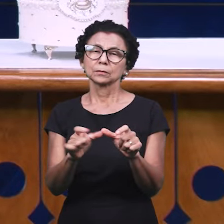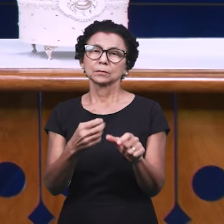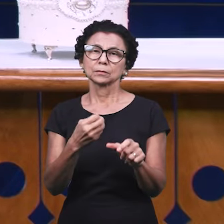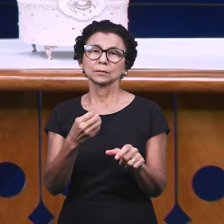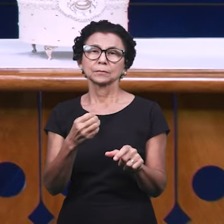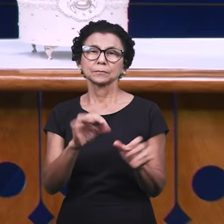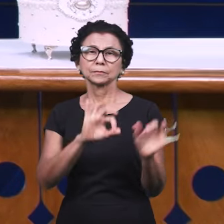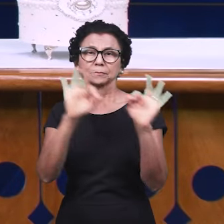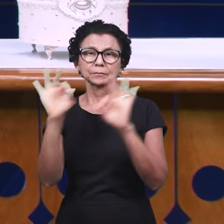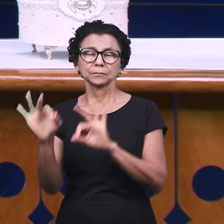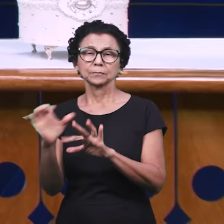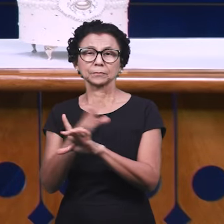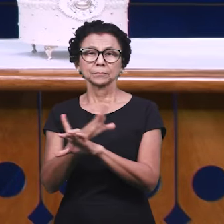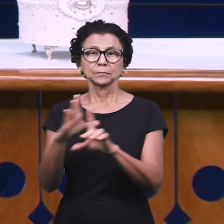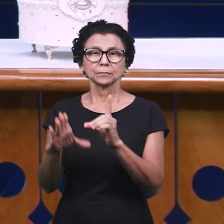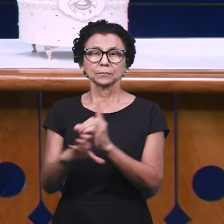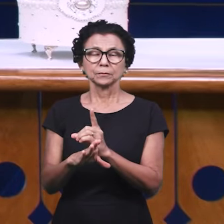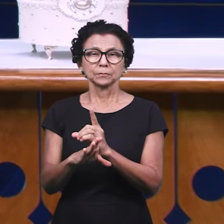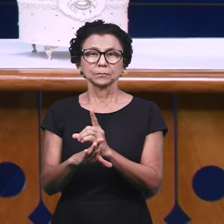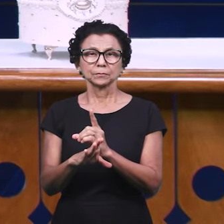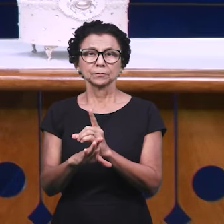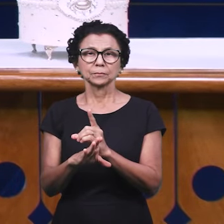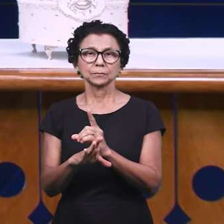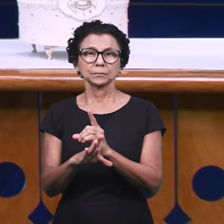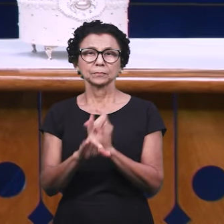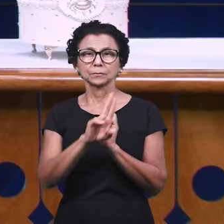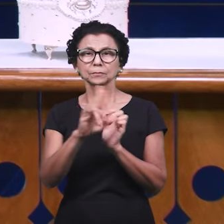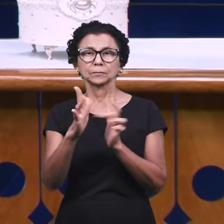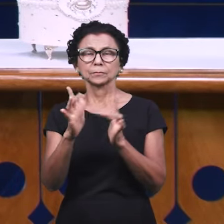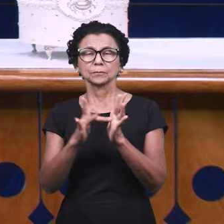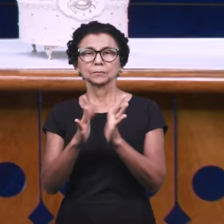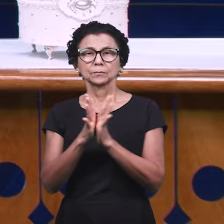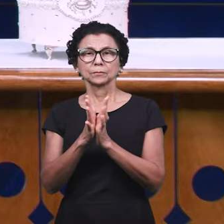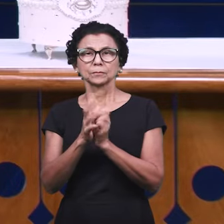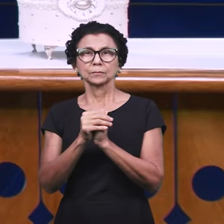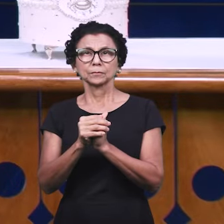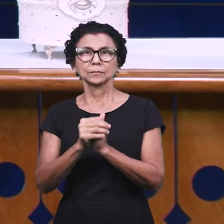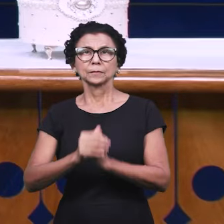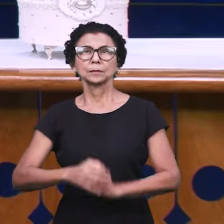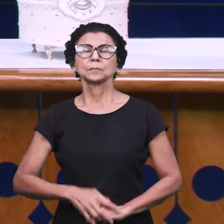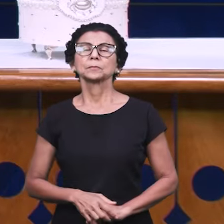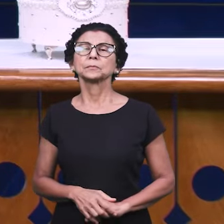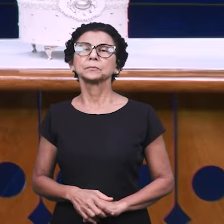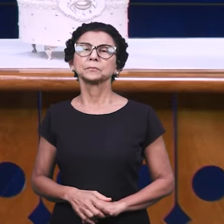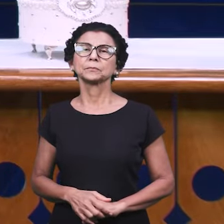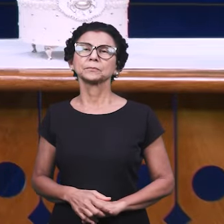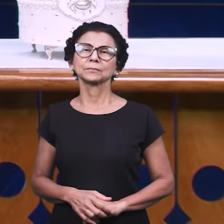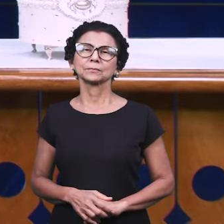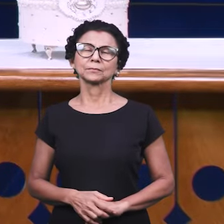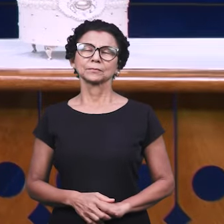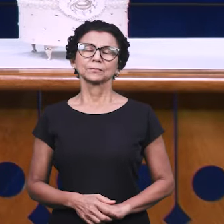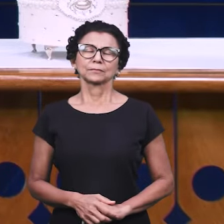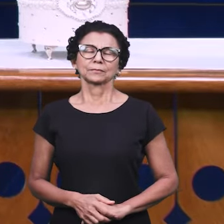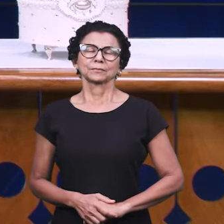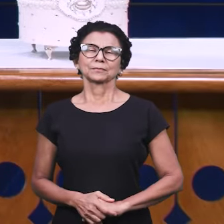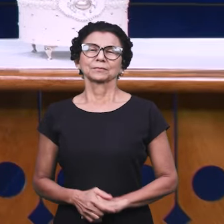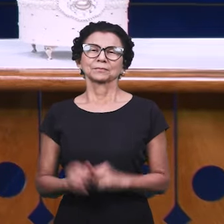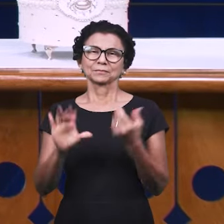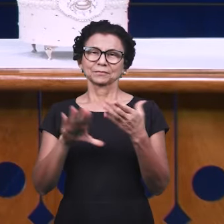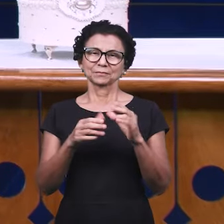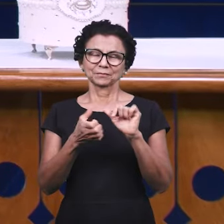momento. Oramos em nome do Senhor Jesus. Amém. Nesse instante, nós vamos cantar